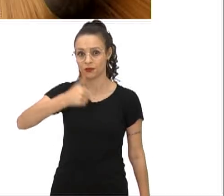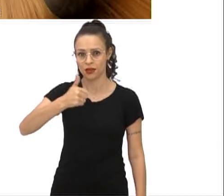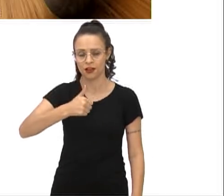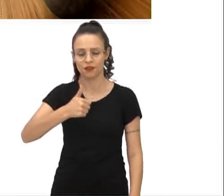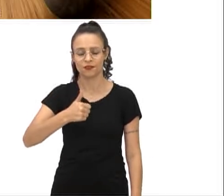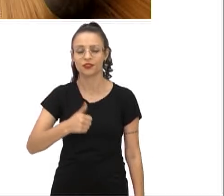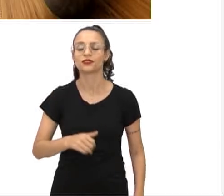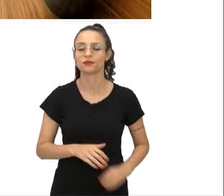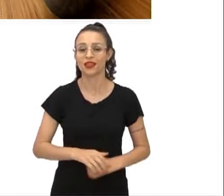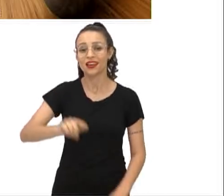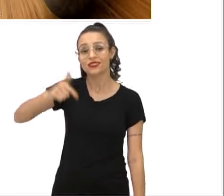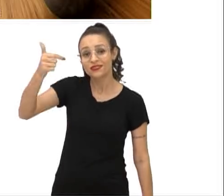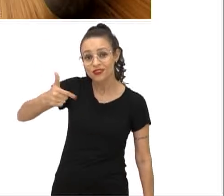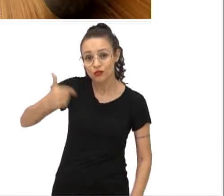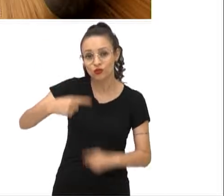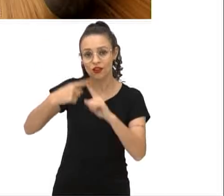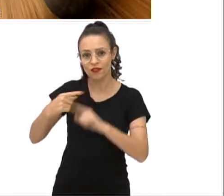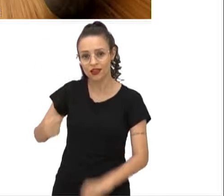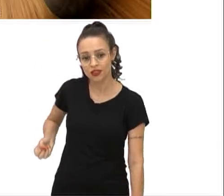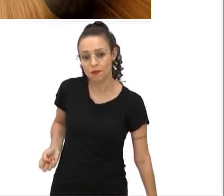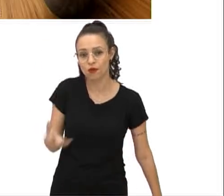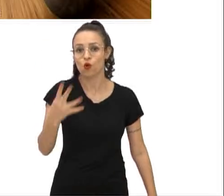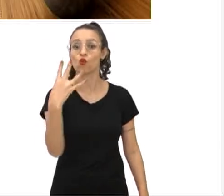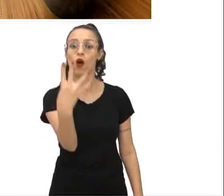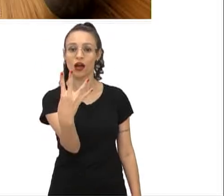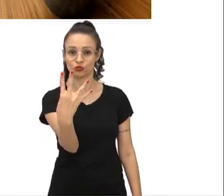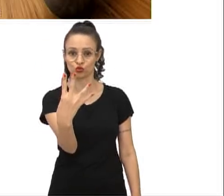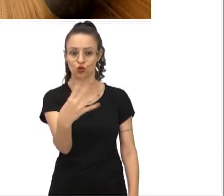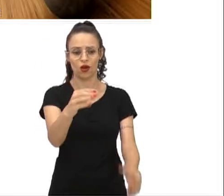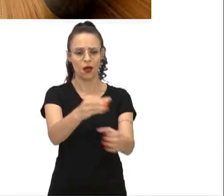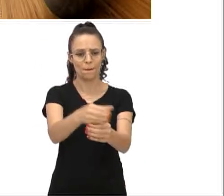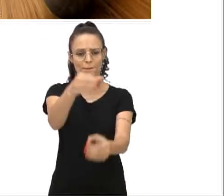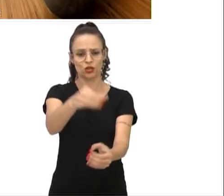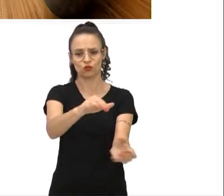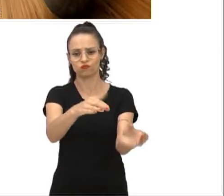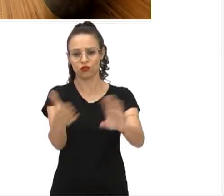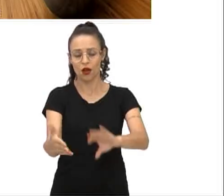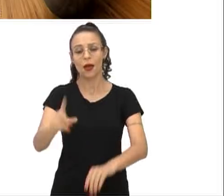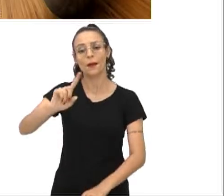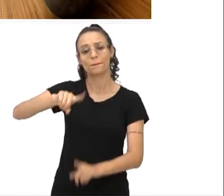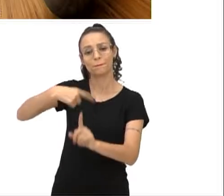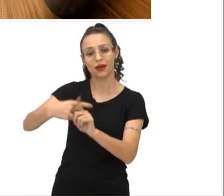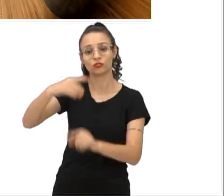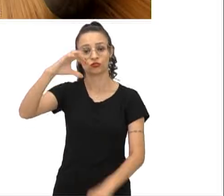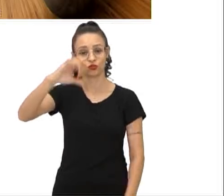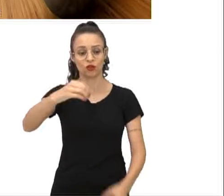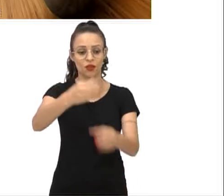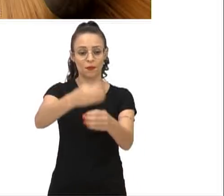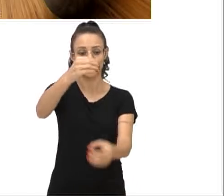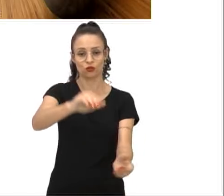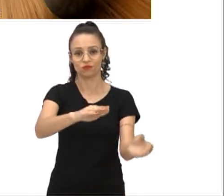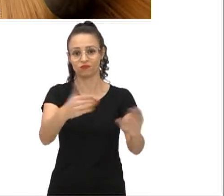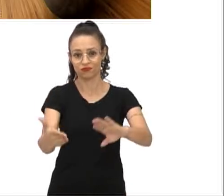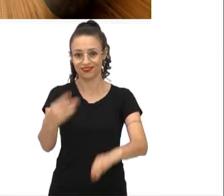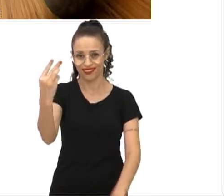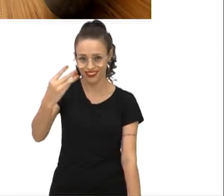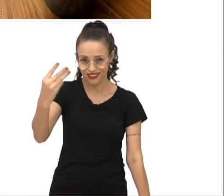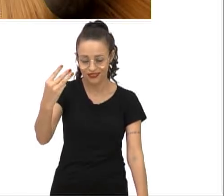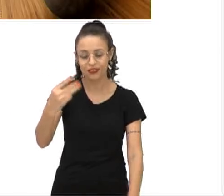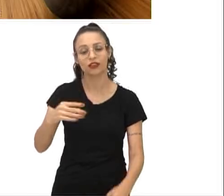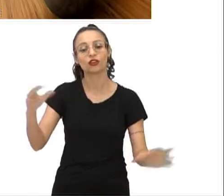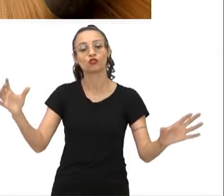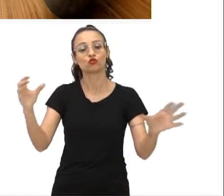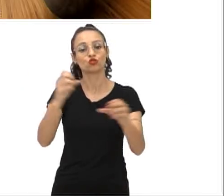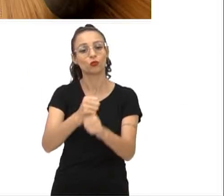derruba 4 pinos no segundo arremesso, né, na segunda rodada, e 9 pinos na terceira rodada, ele fará ao